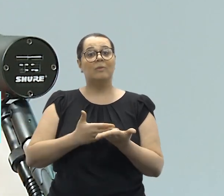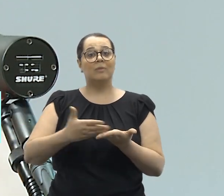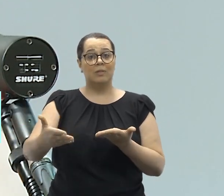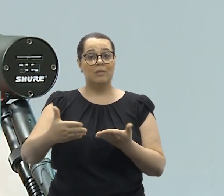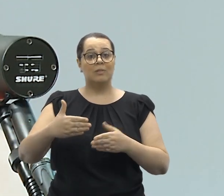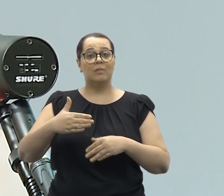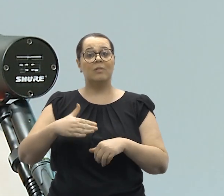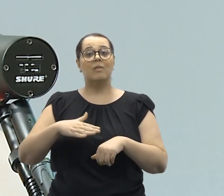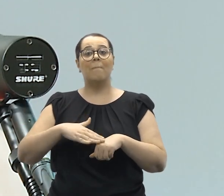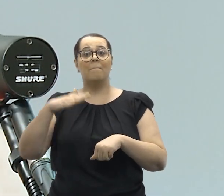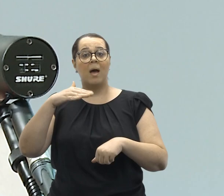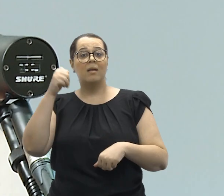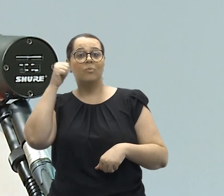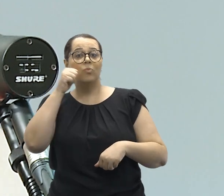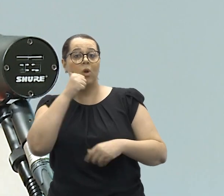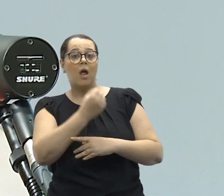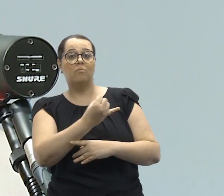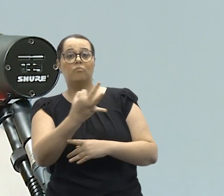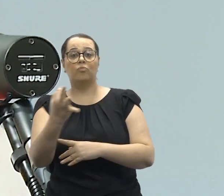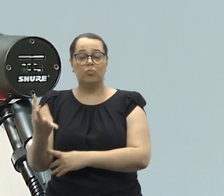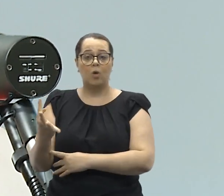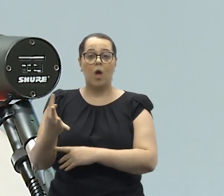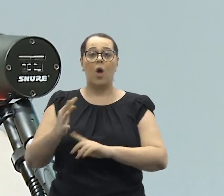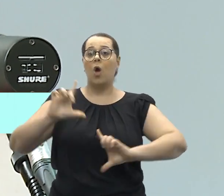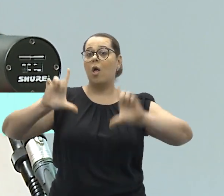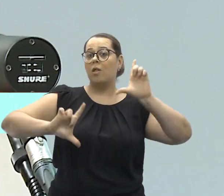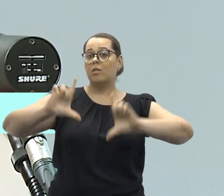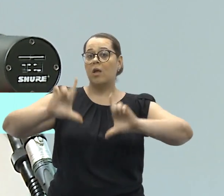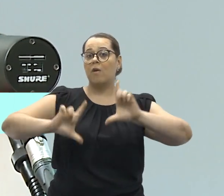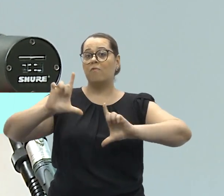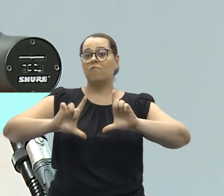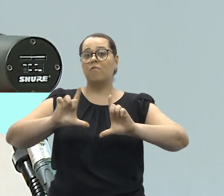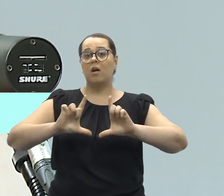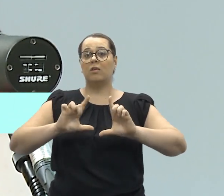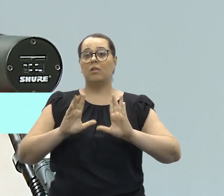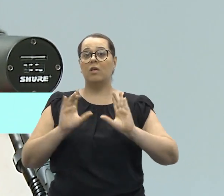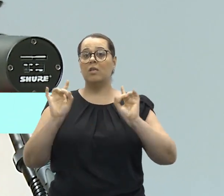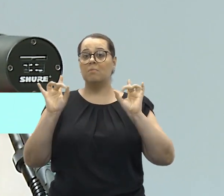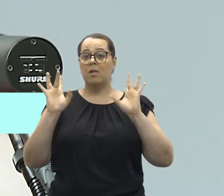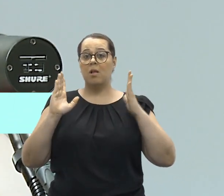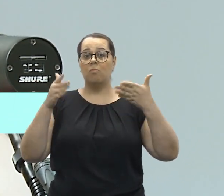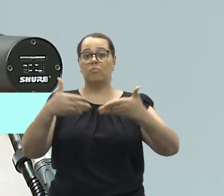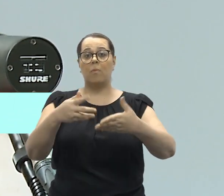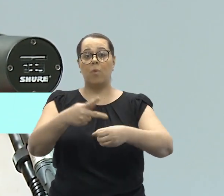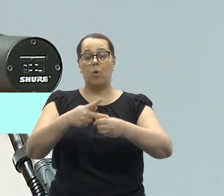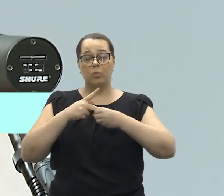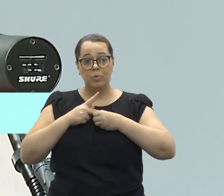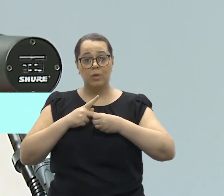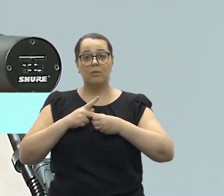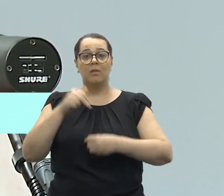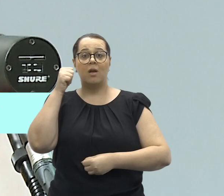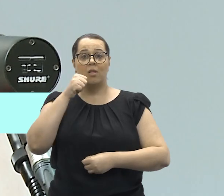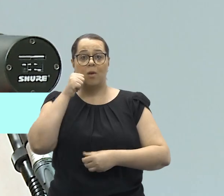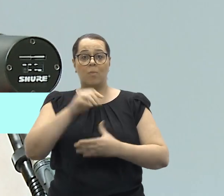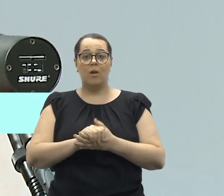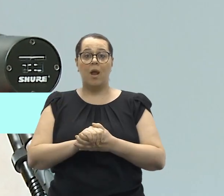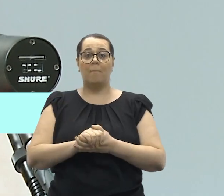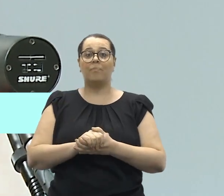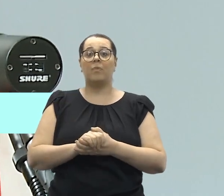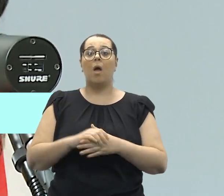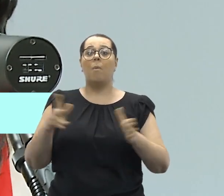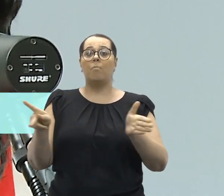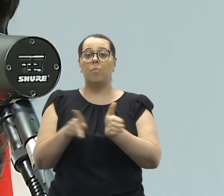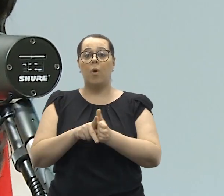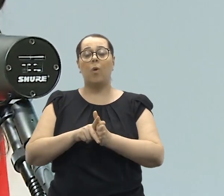Começa agora o Mais Mulheres, programa da Procuradoria Especial da Mulher da Câmara Municipal de Campo Grande. Nós vamos debater